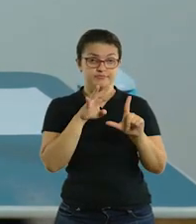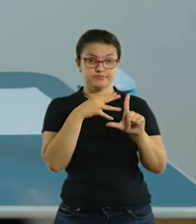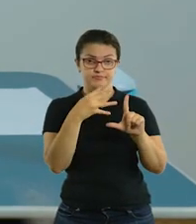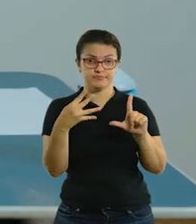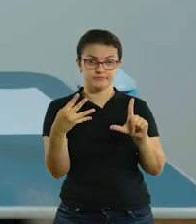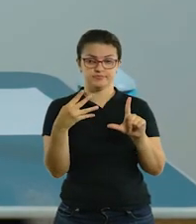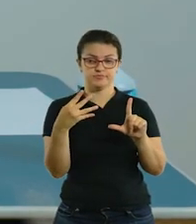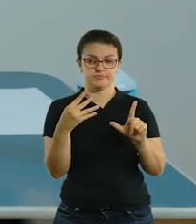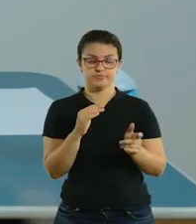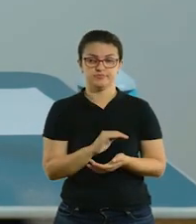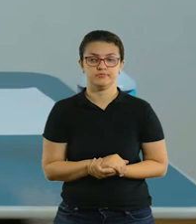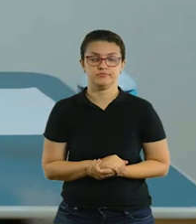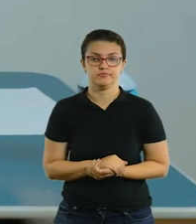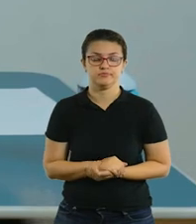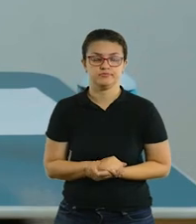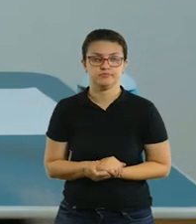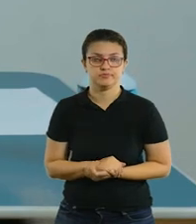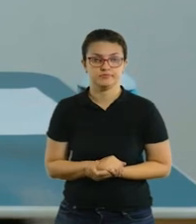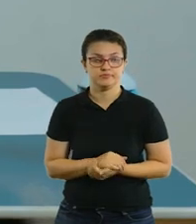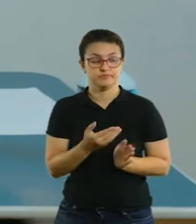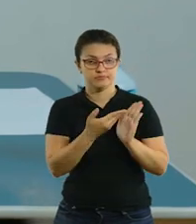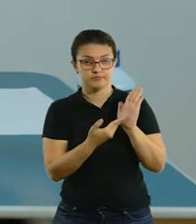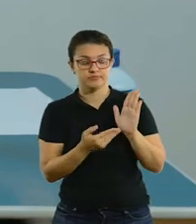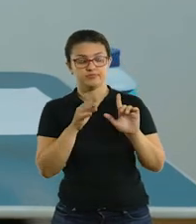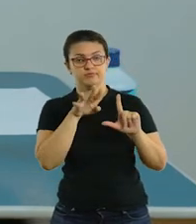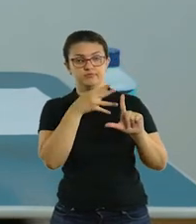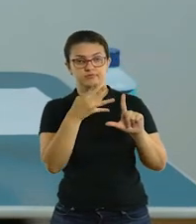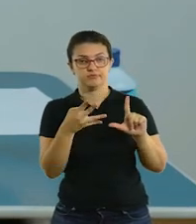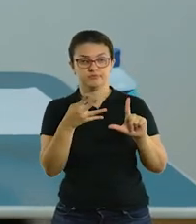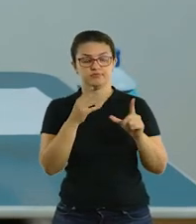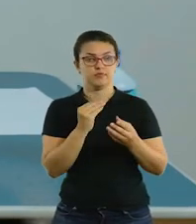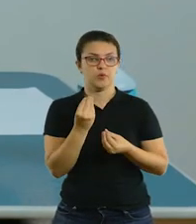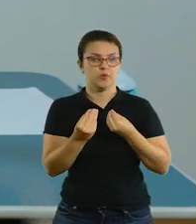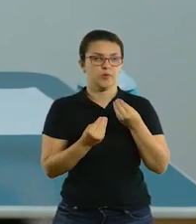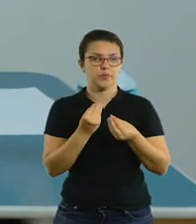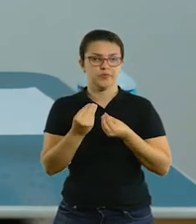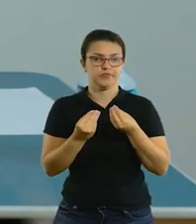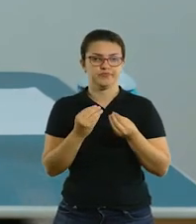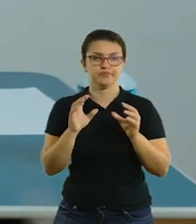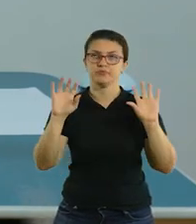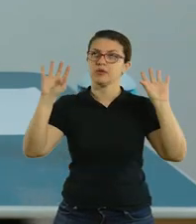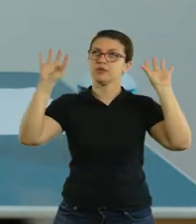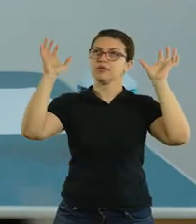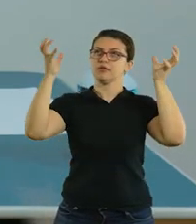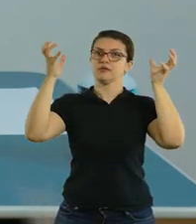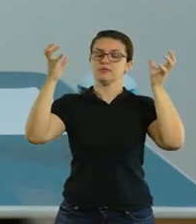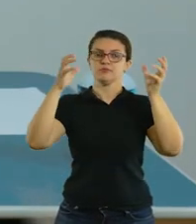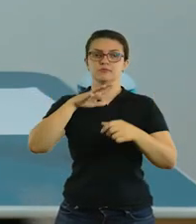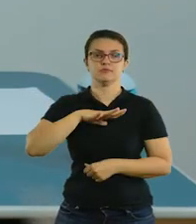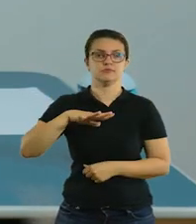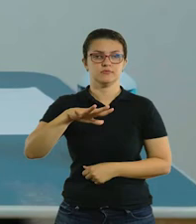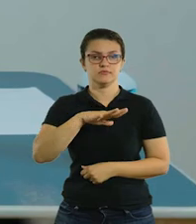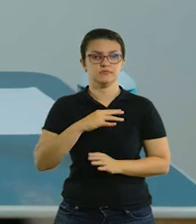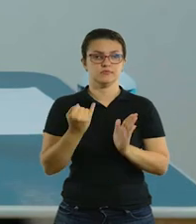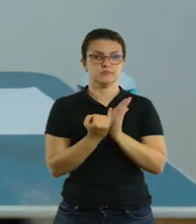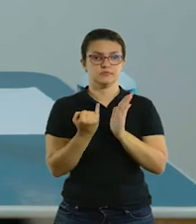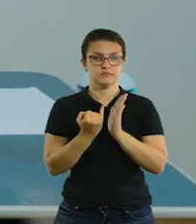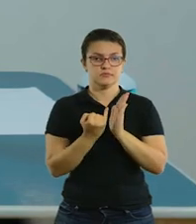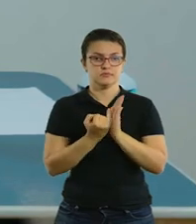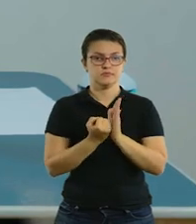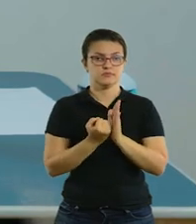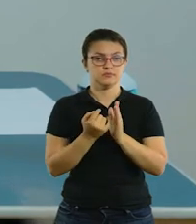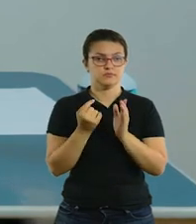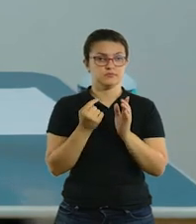tabela. A tabela é esta, ó. Então, previsão do tempo na cidade de Itapevi, tá? Então, vocês vão colocar primeiro os